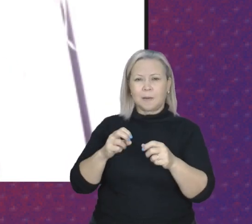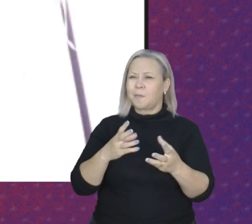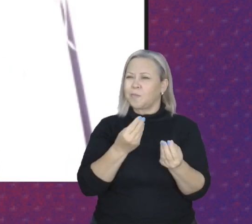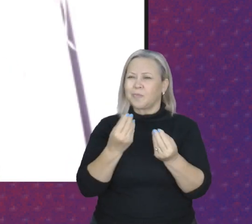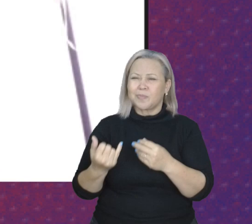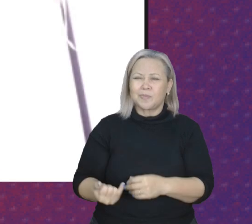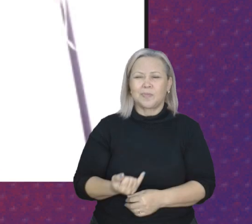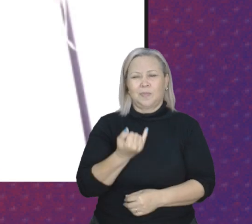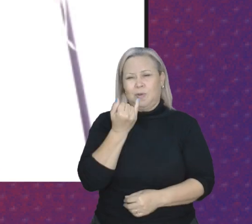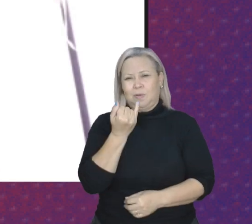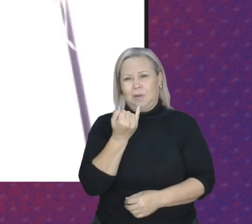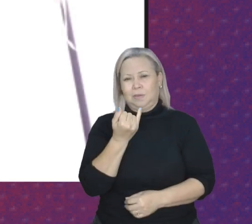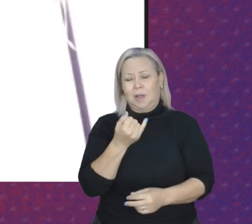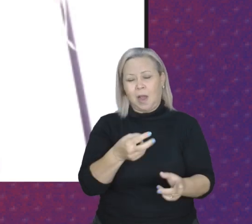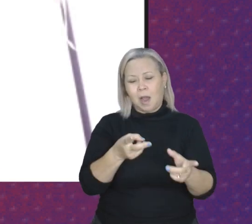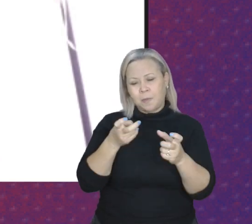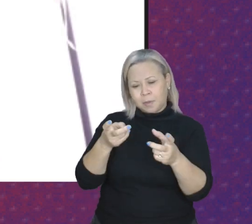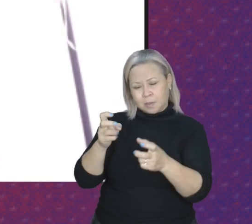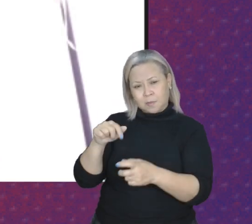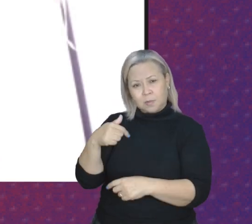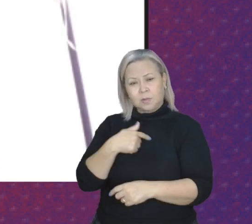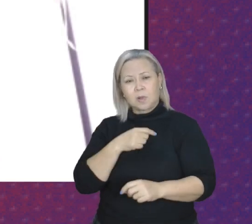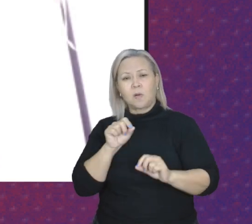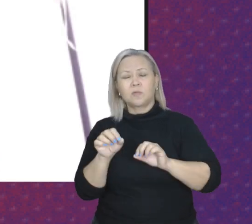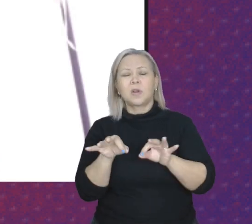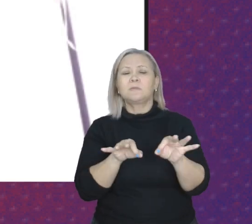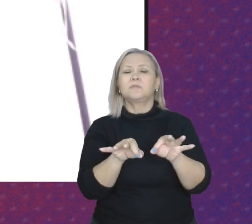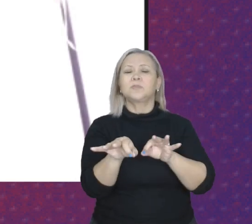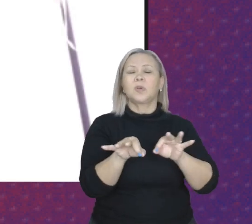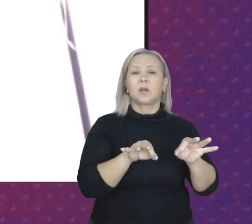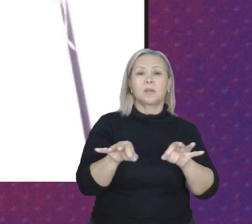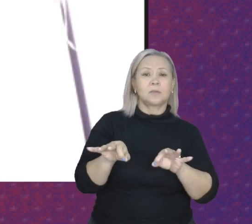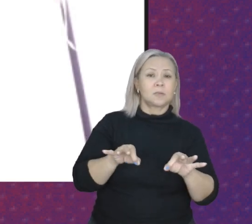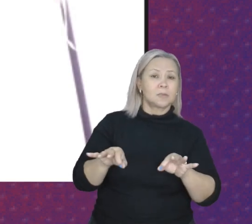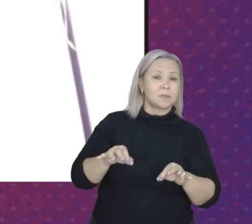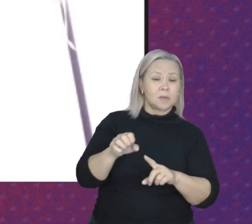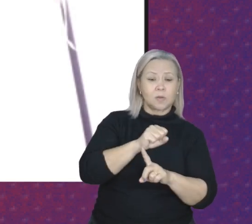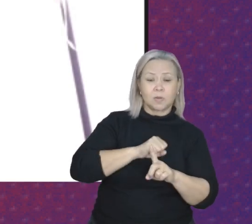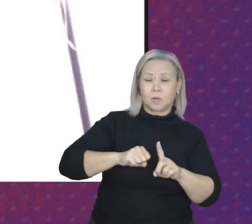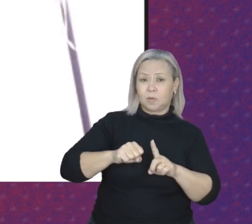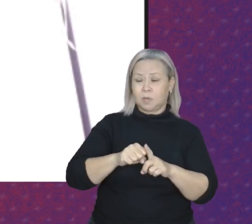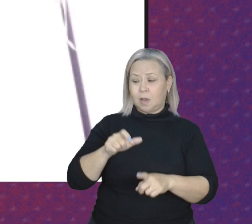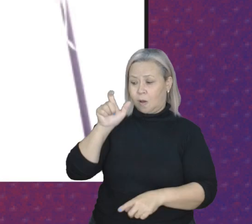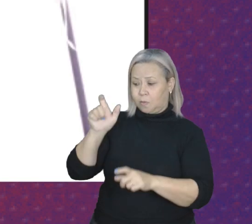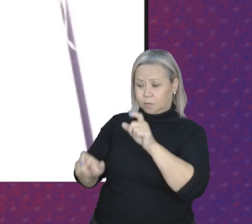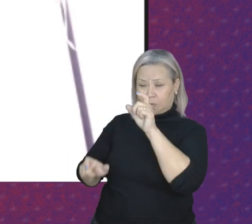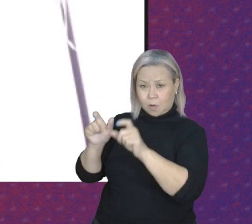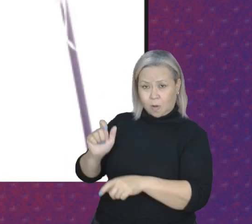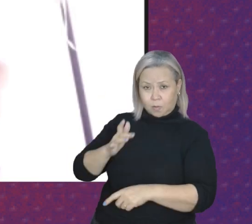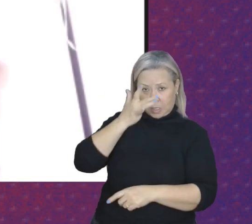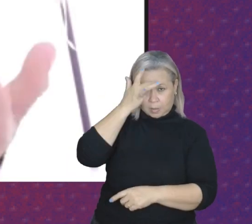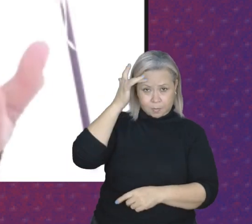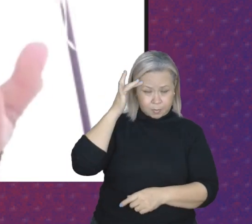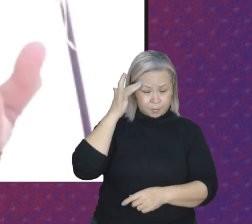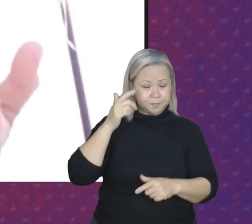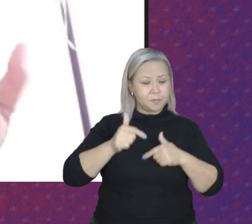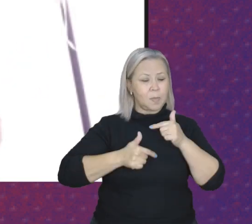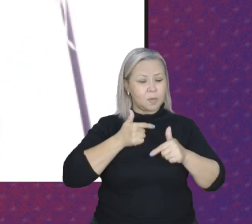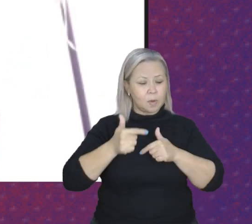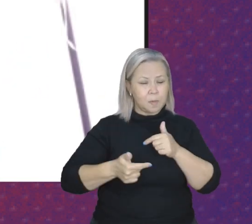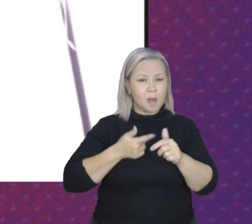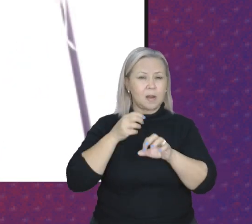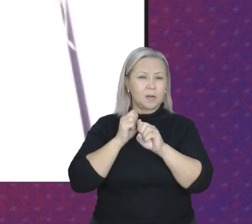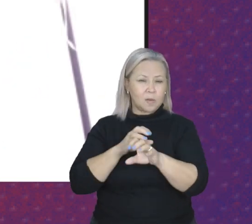A visibilidade é uma forma de construção da organização social dos sujeitos, né? Eu trabalho na